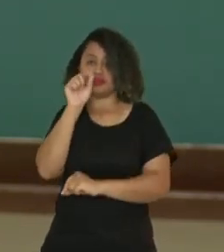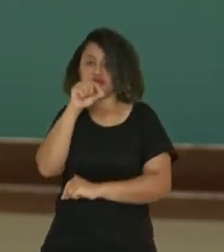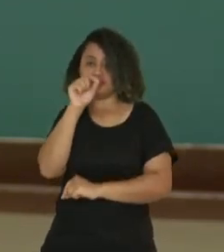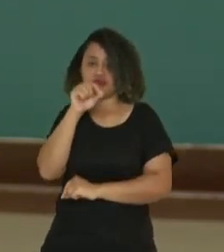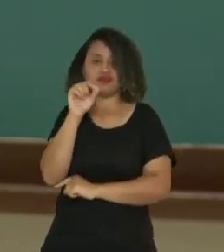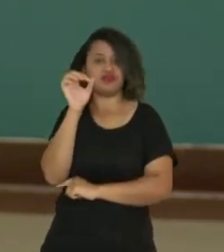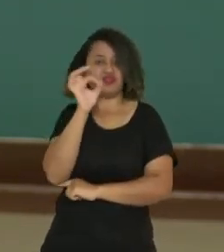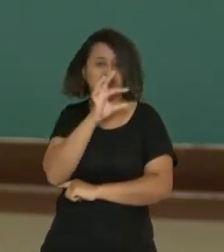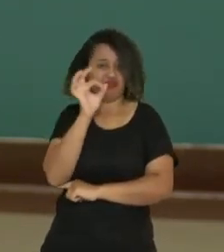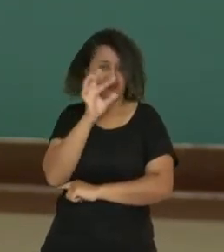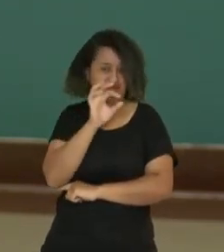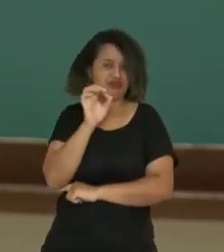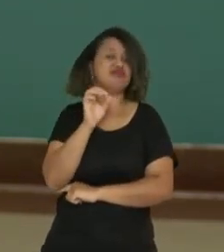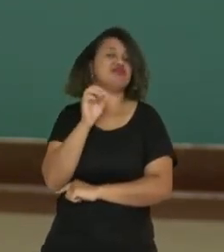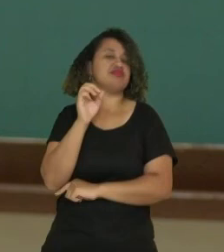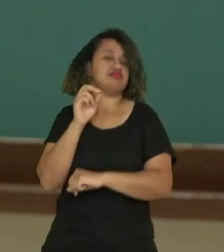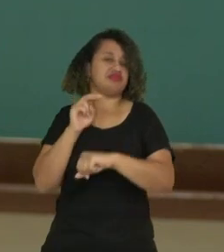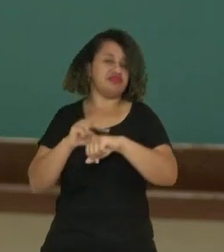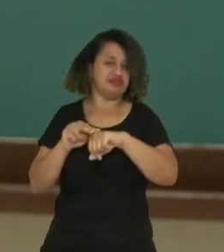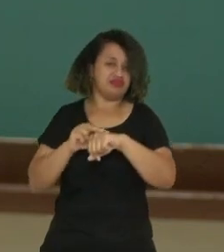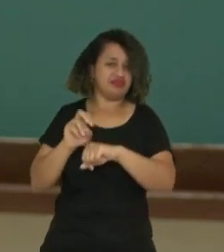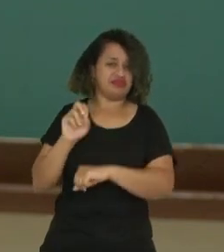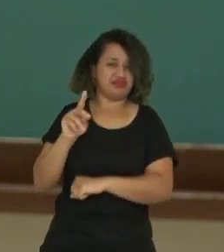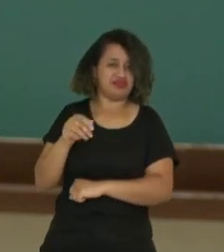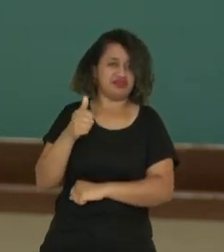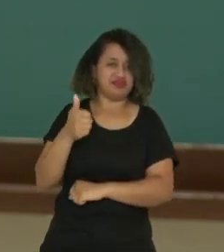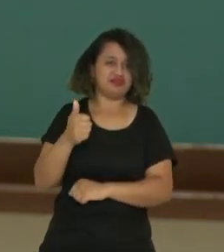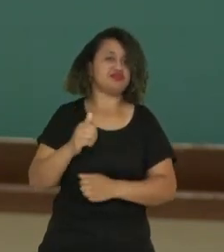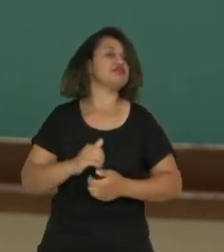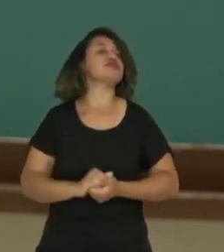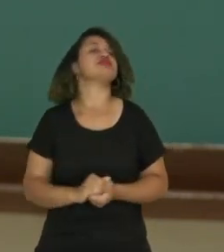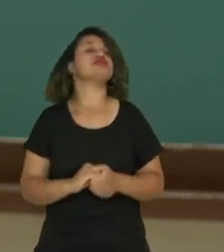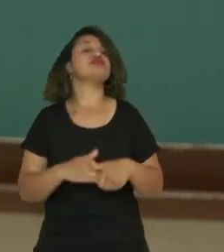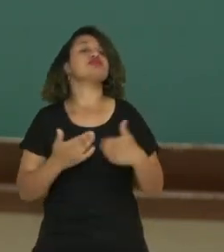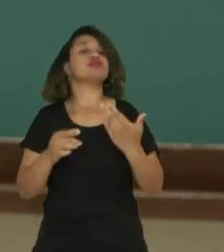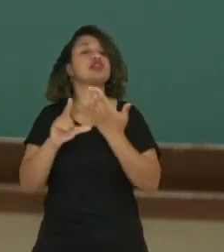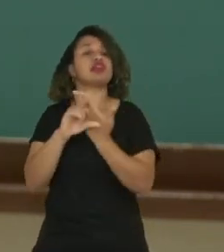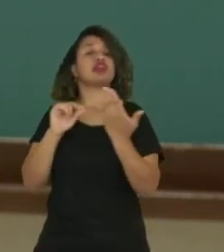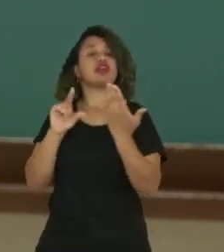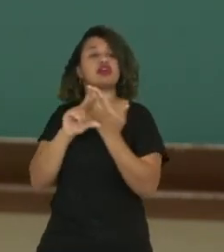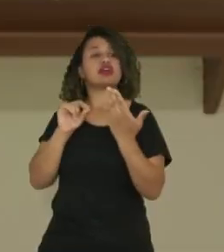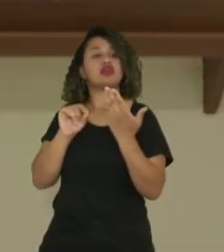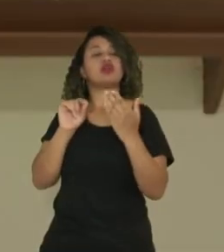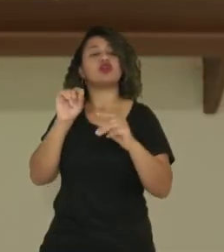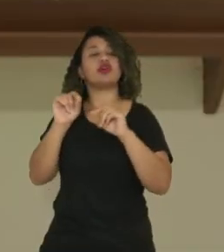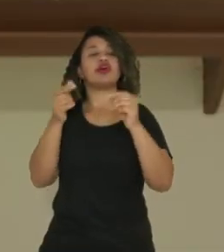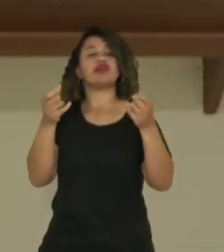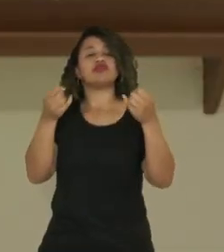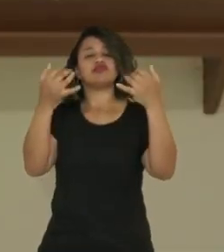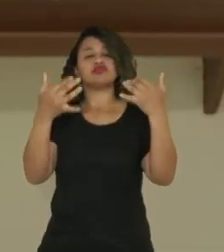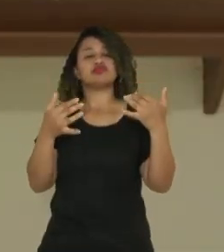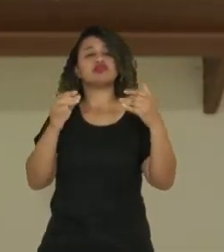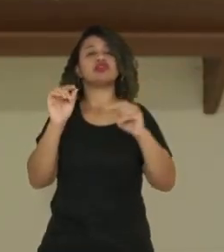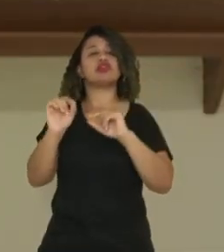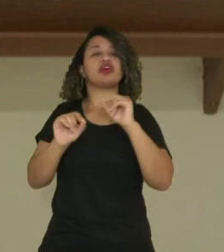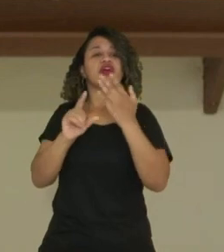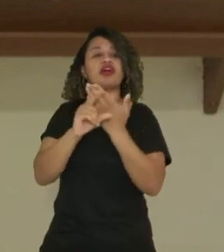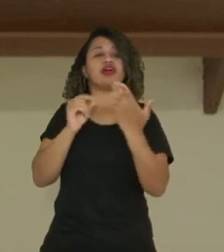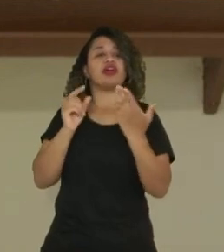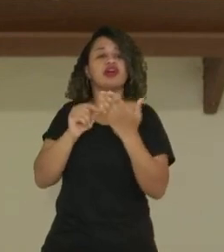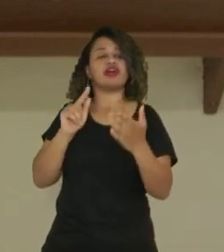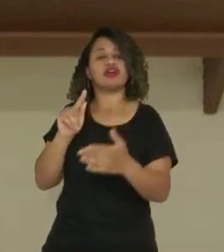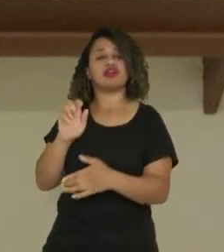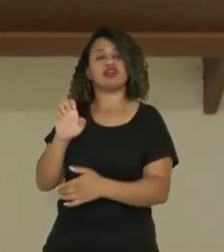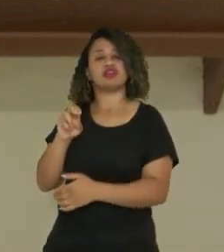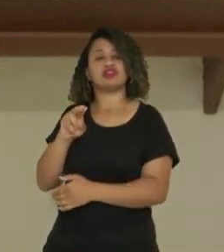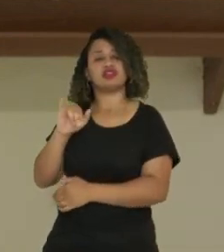"viu passarinho verde". Tá ok? Sobre a autora, vamos conversar sobre a autora, então,